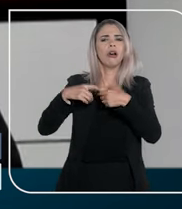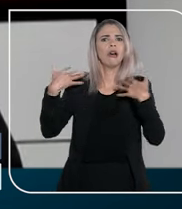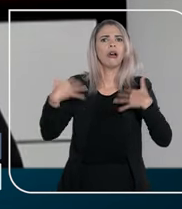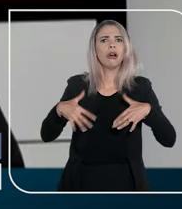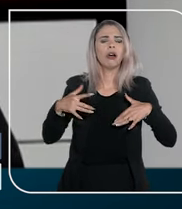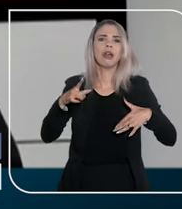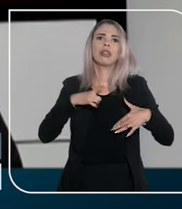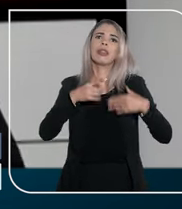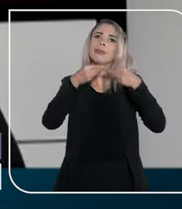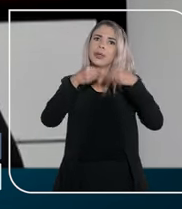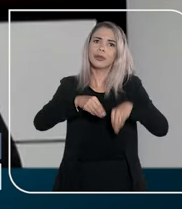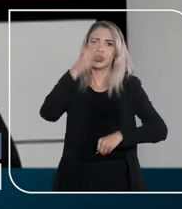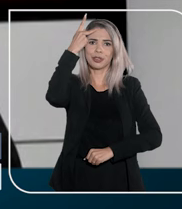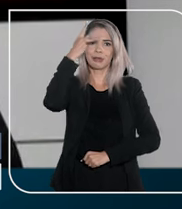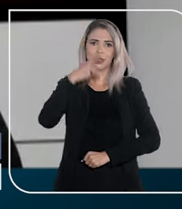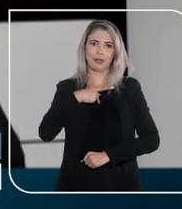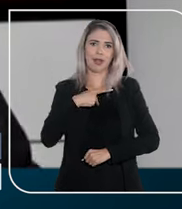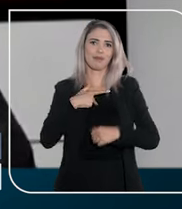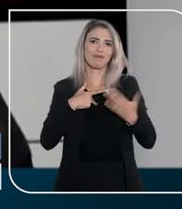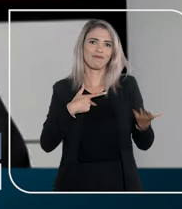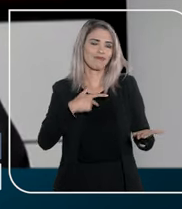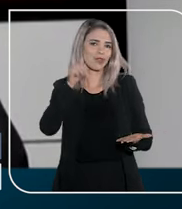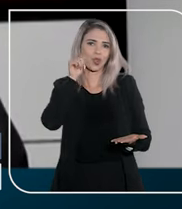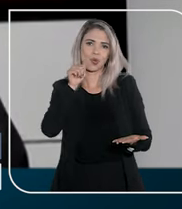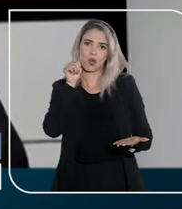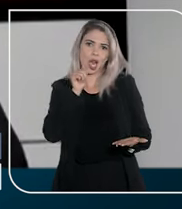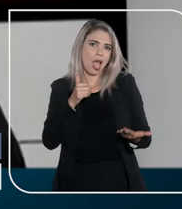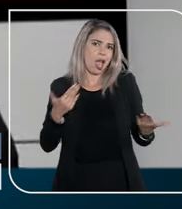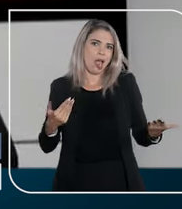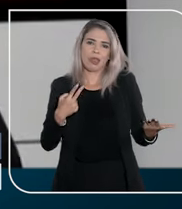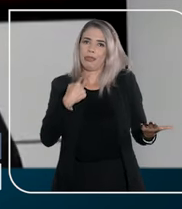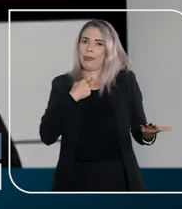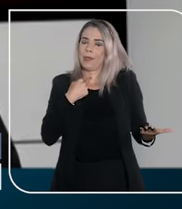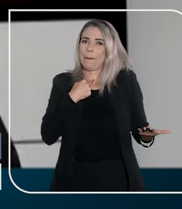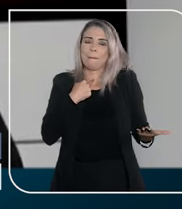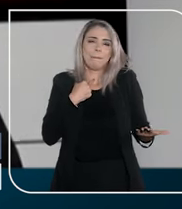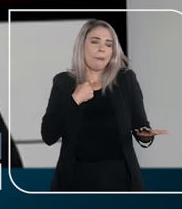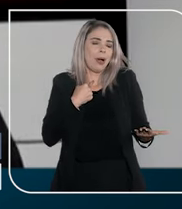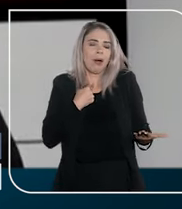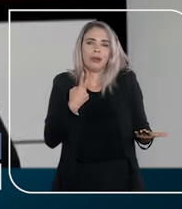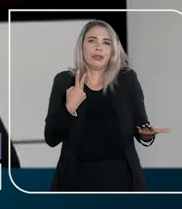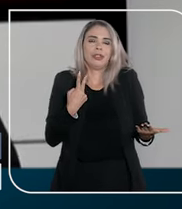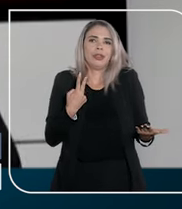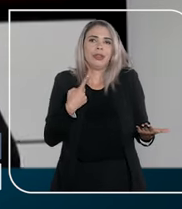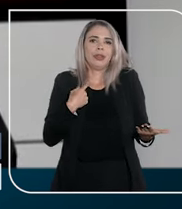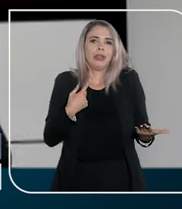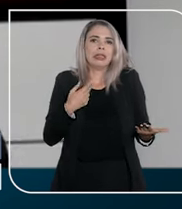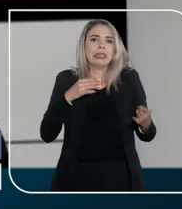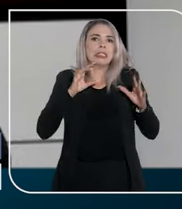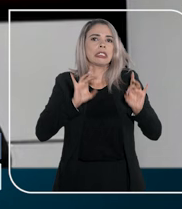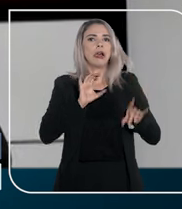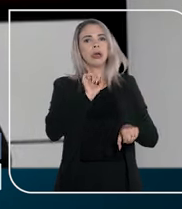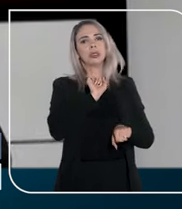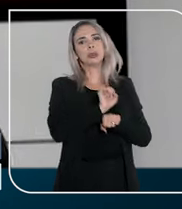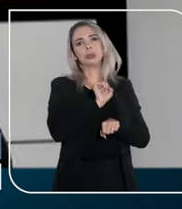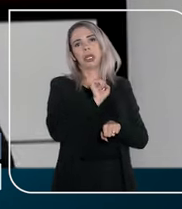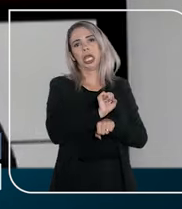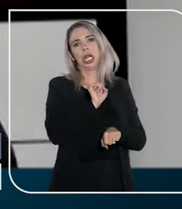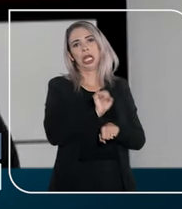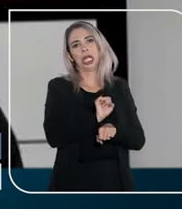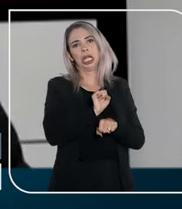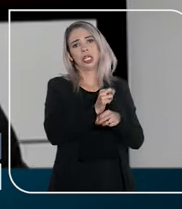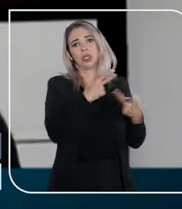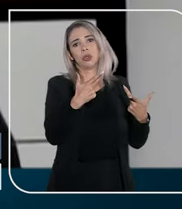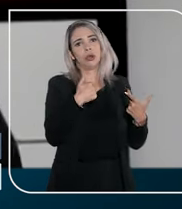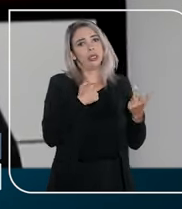ter um prejuízo. Então, a mulher não pode, já que ela é a única que pode engravidar, ela não pode ficar à mercê de